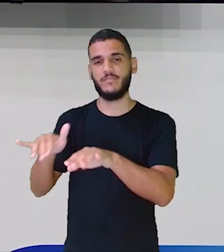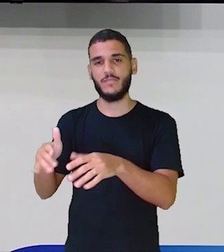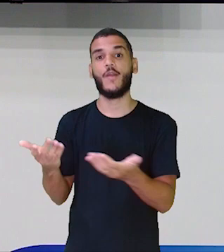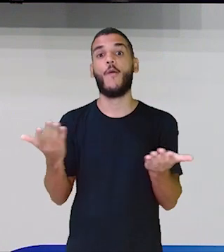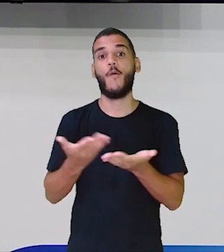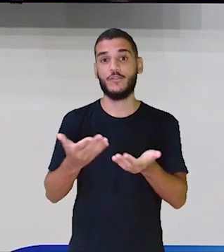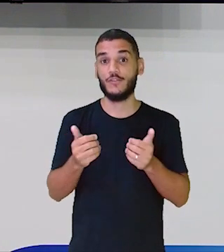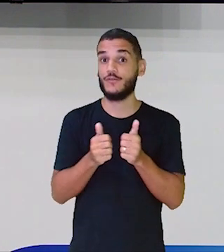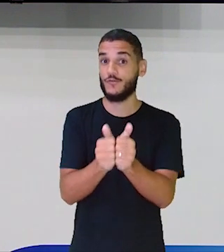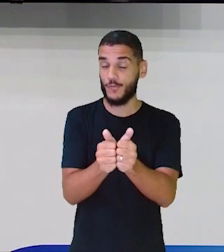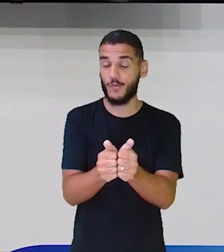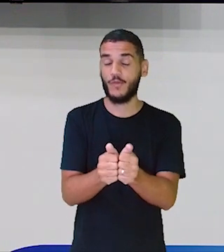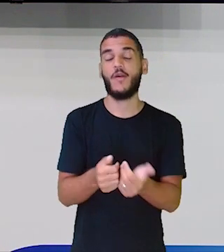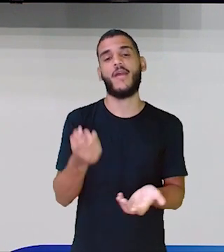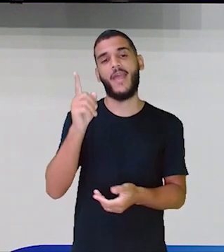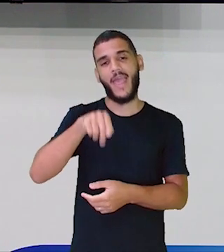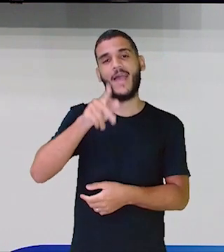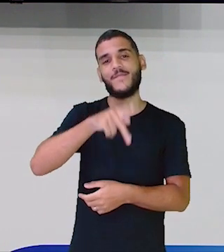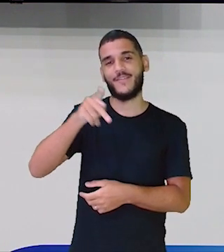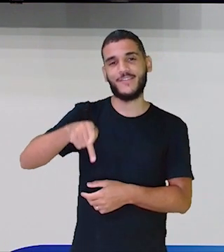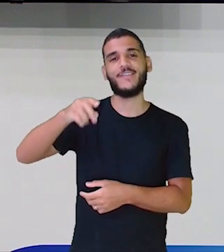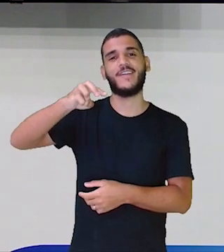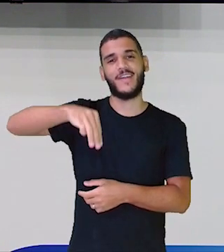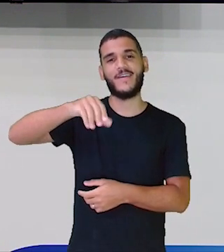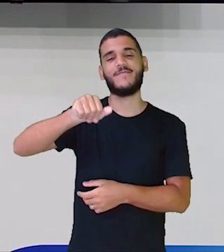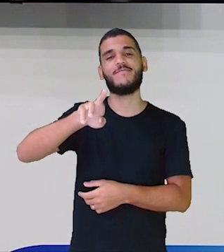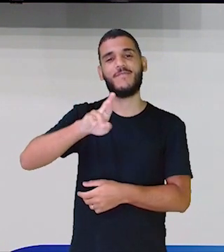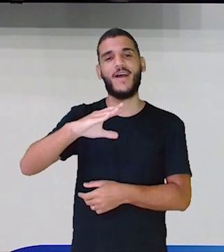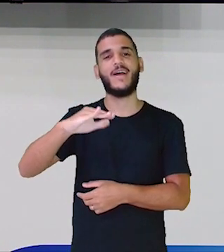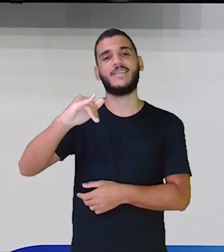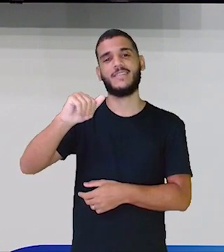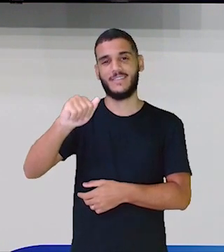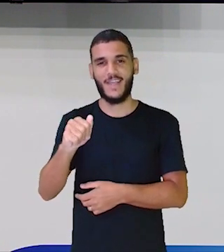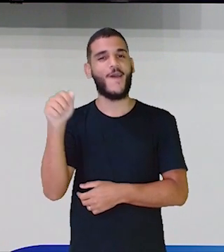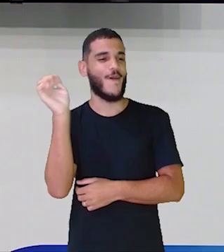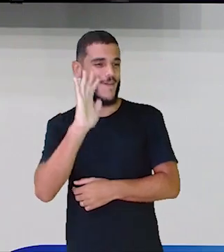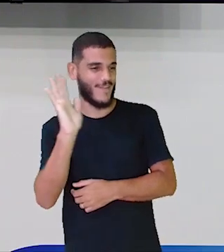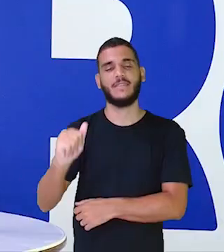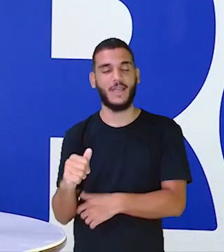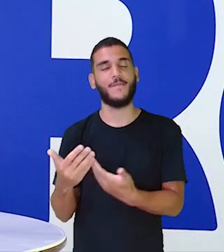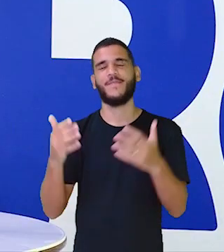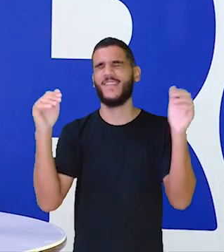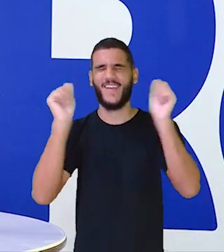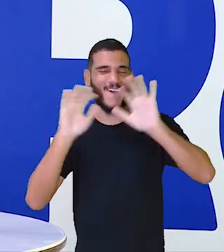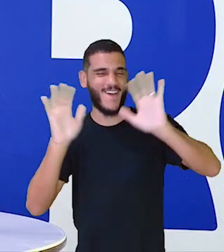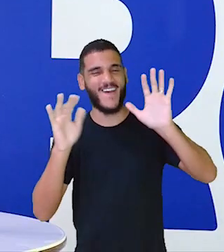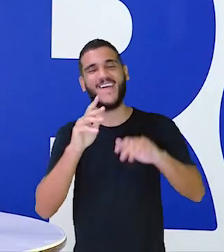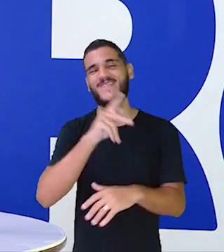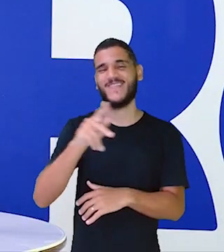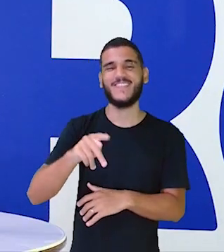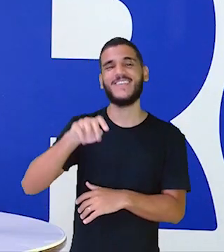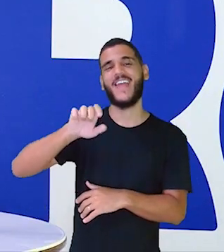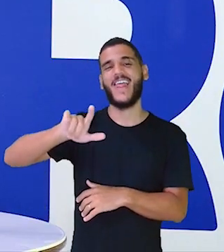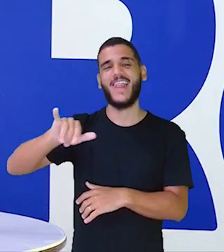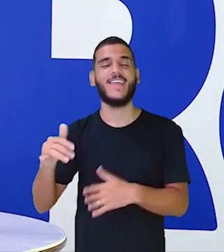conosco hoje, na nossa aula de hoje, é a professora Márcia. Vamos dar um olá para a professora Márcia. Professora Eli, olá estudantes, é